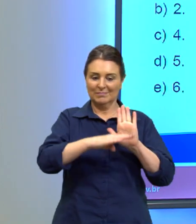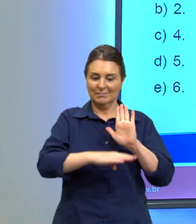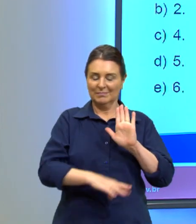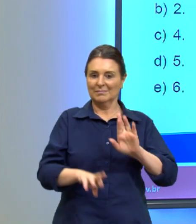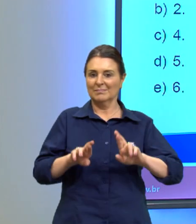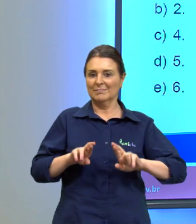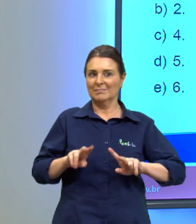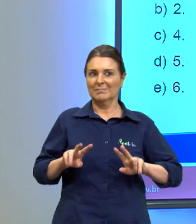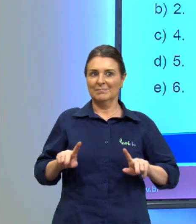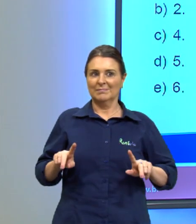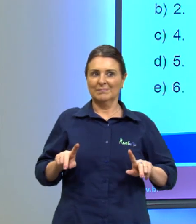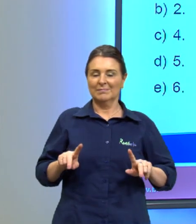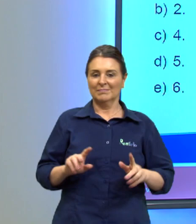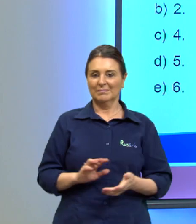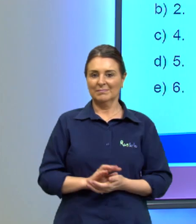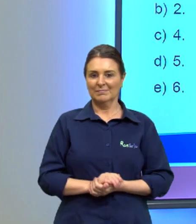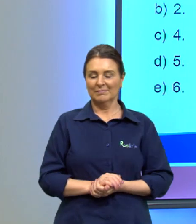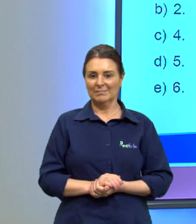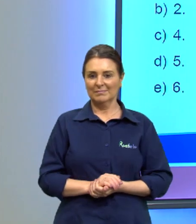Certo?